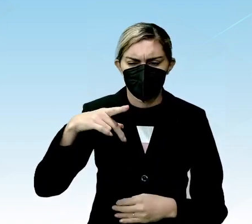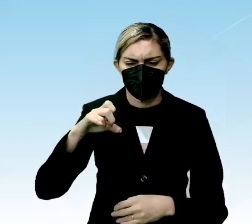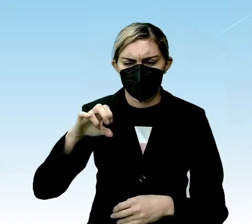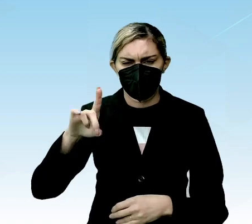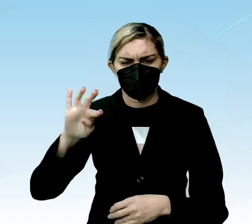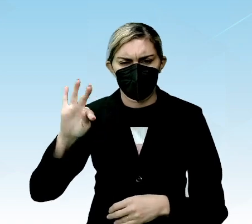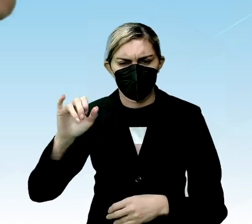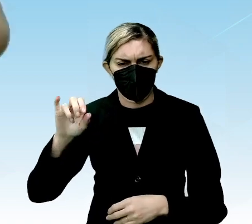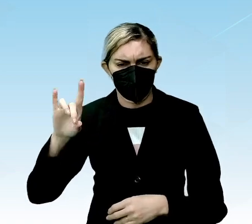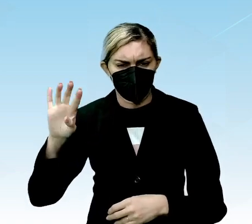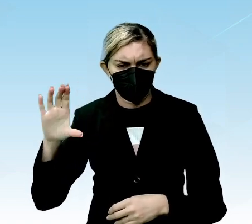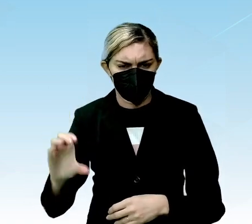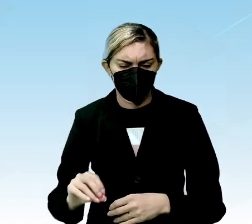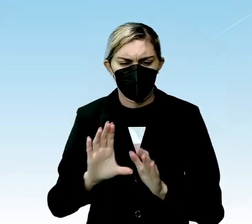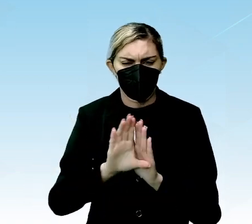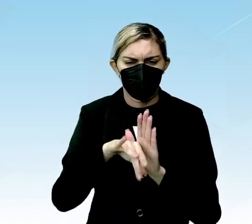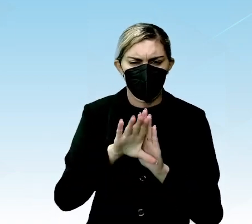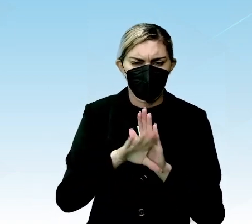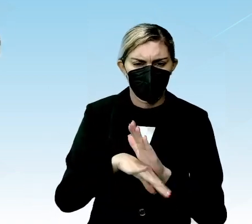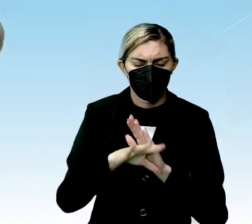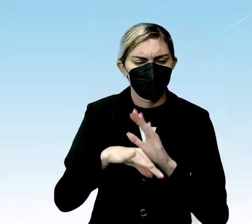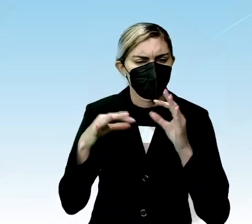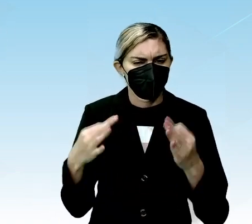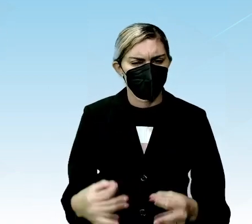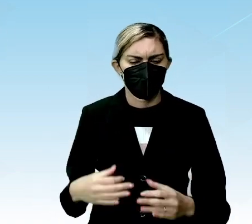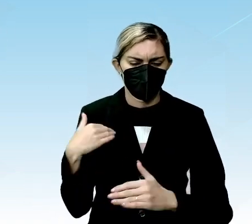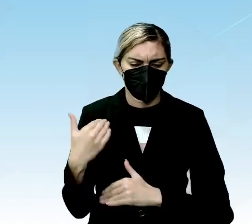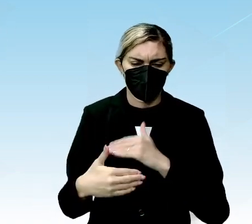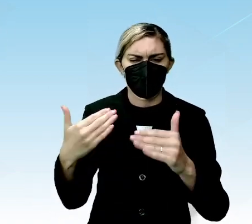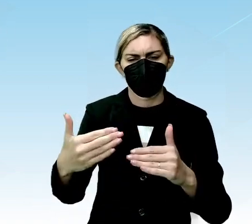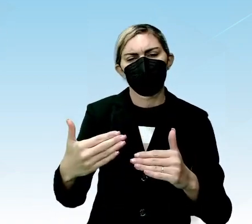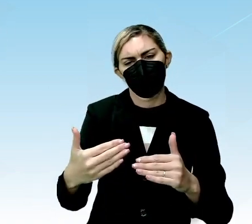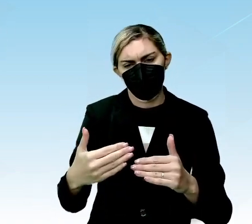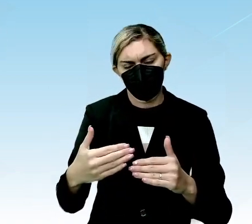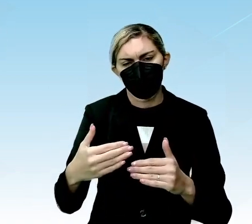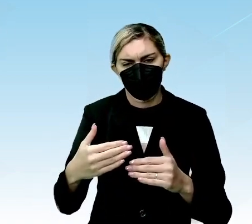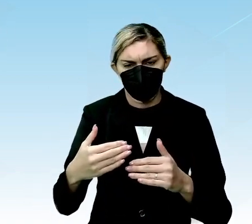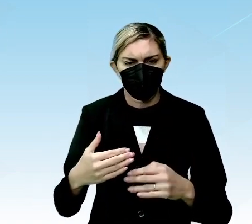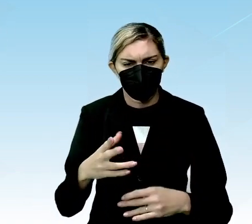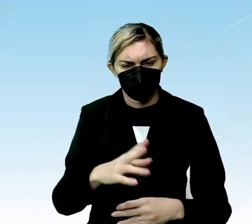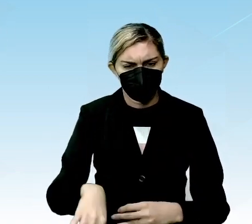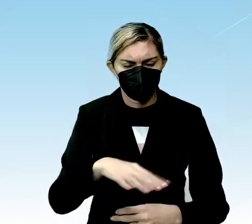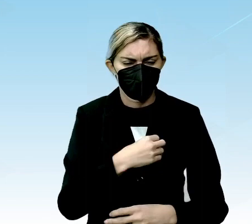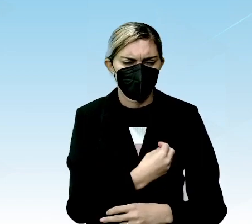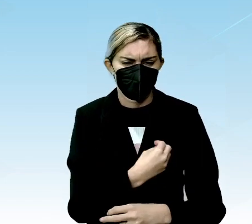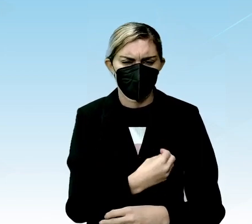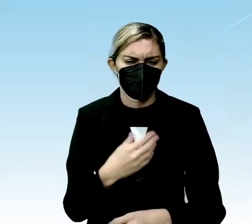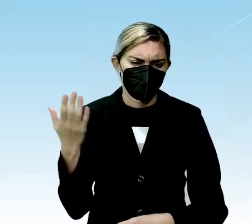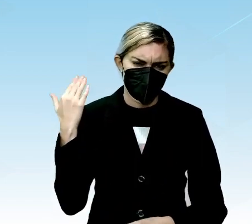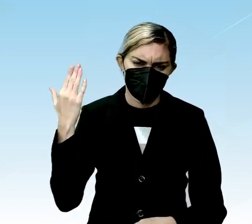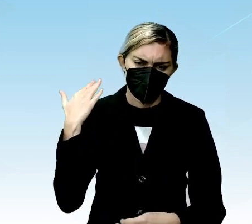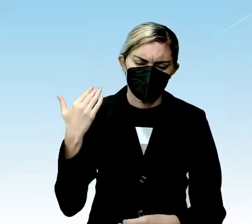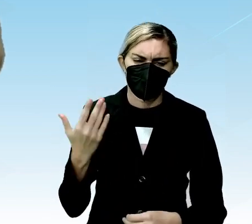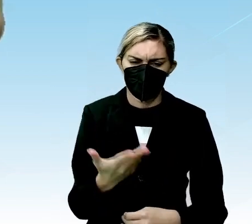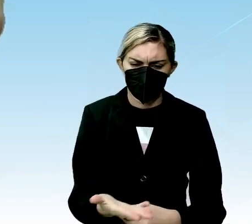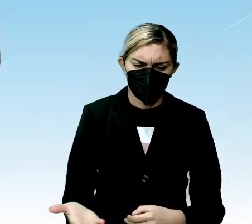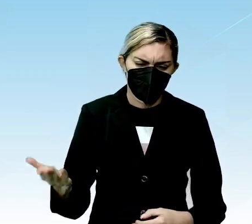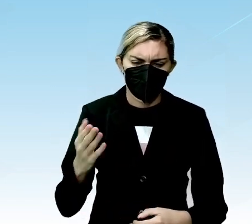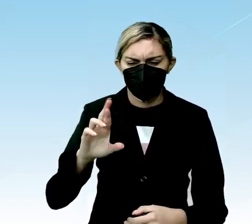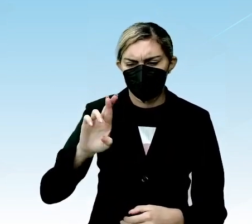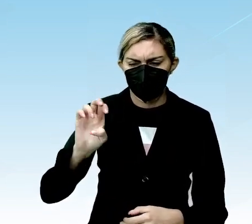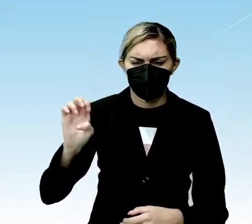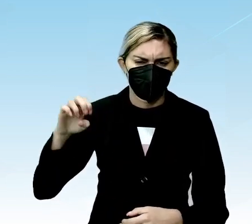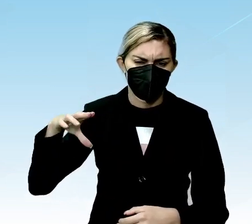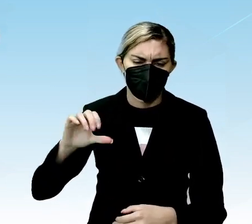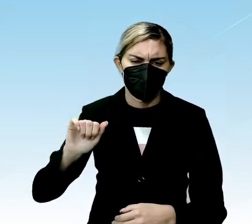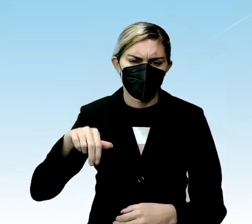o codificador, certo? A evolução espiritual, vidas passadas, a